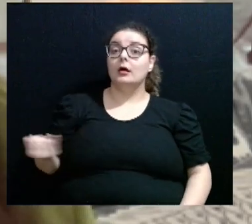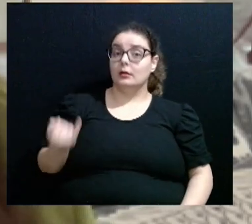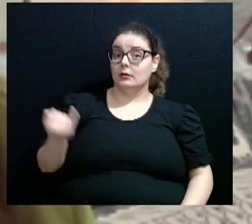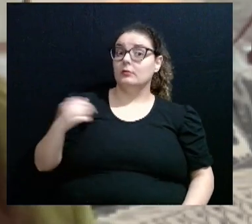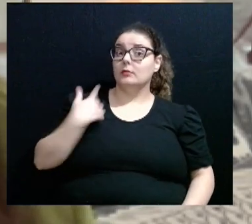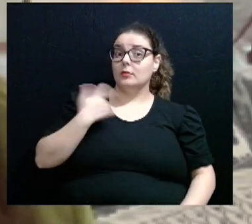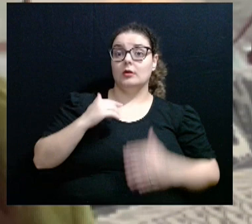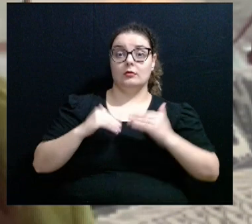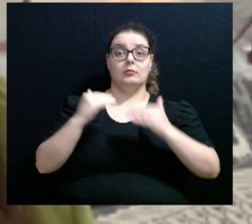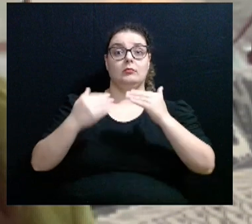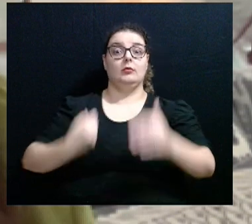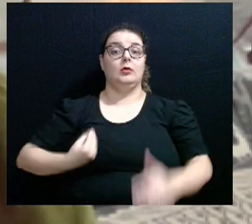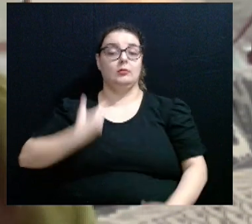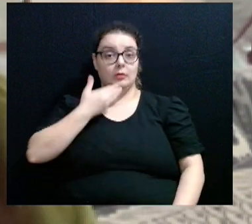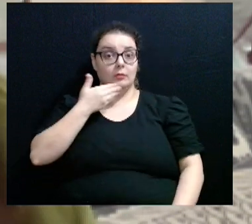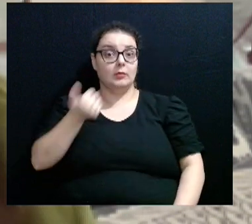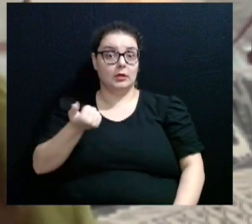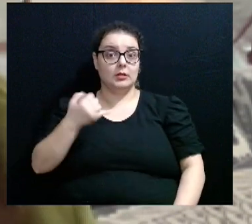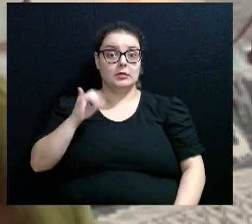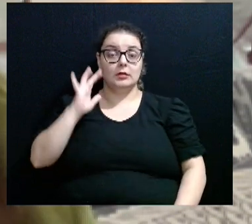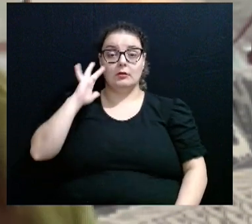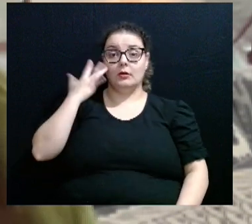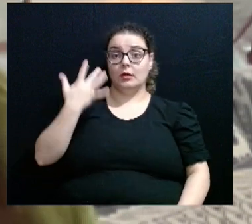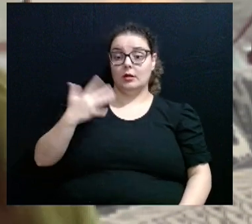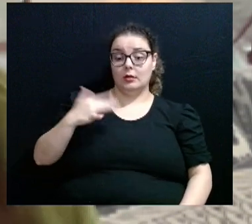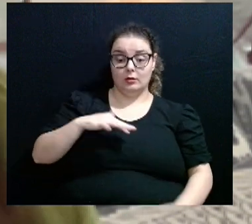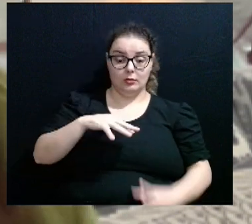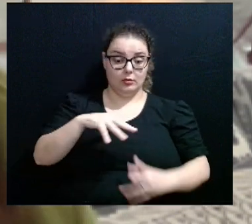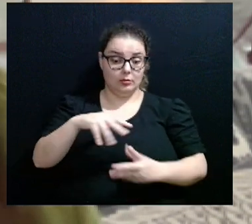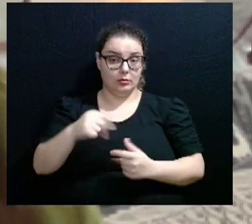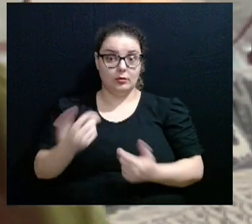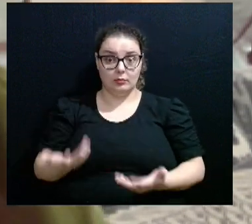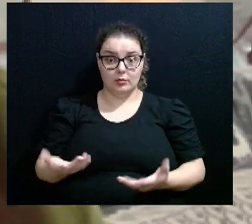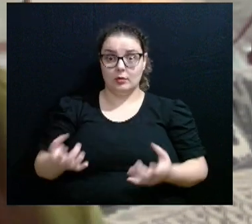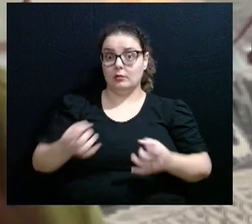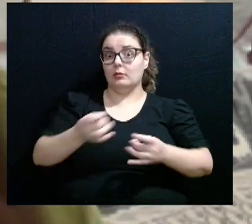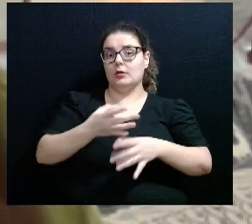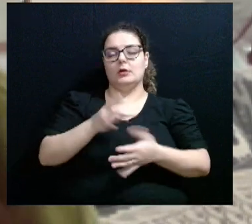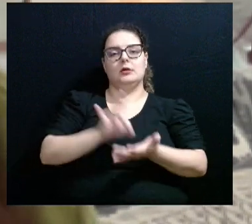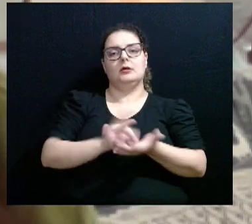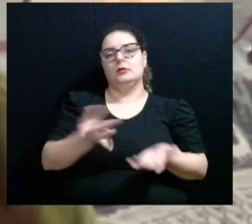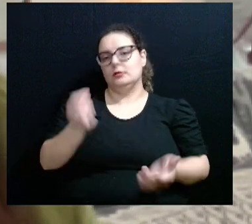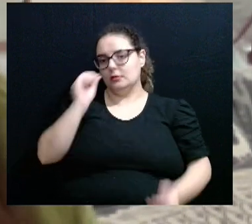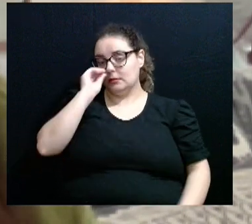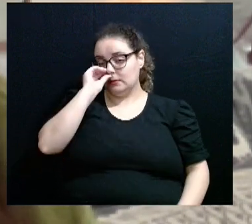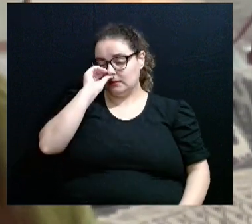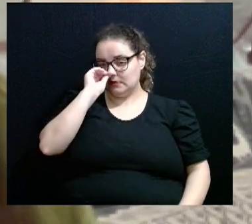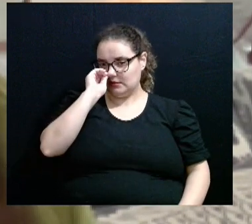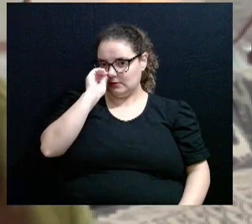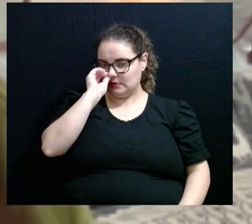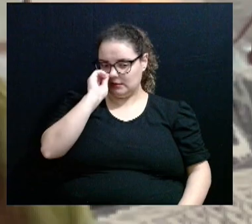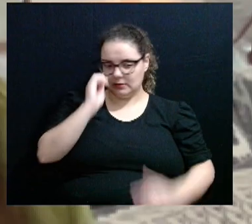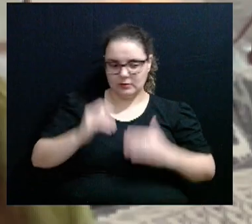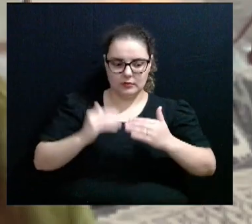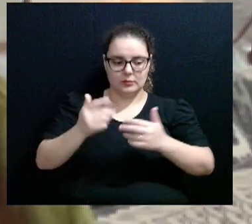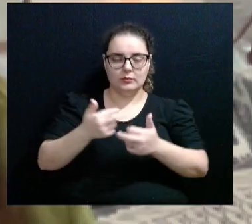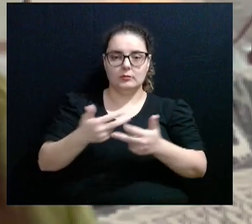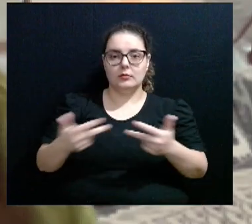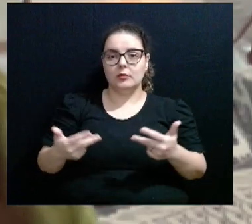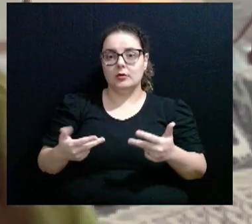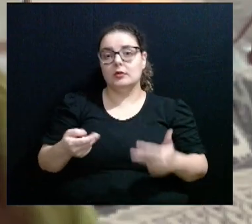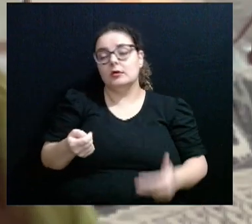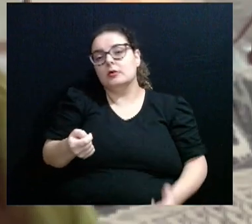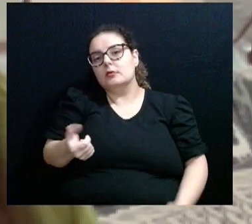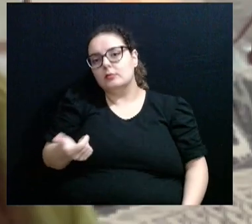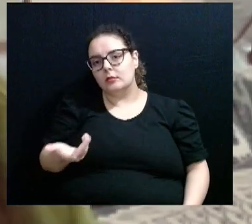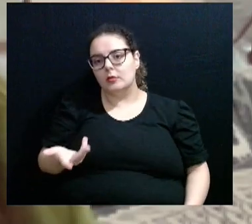melhor, né? Se eu achar que o mundo, se eu achar que o mundo vai acabar, de fato, eu vou, construir poucas coisas na minha vida, não vou me motivar a buscar